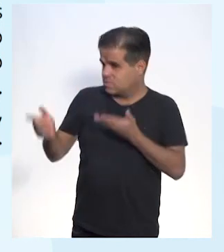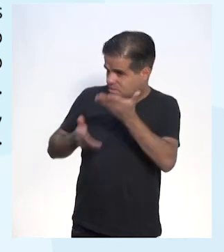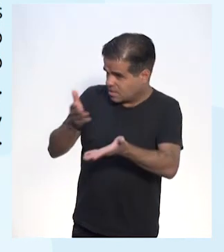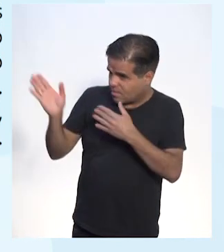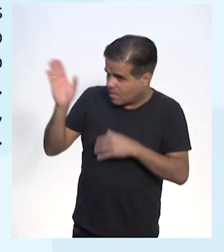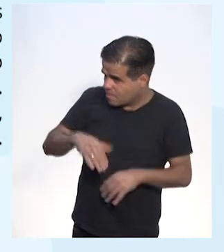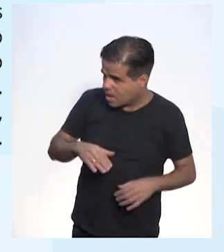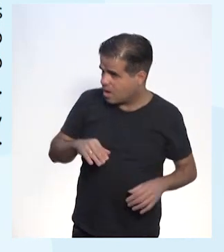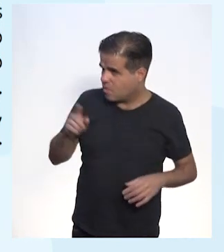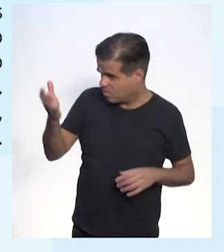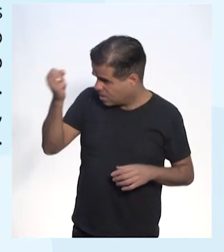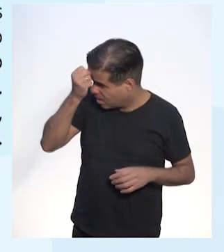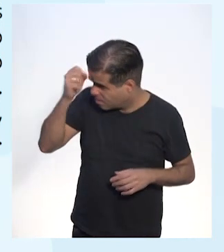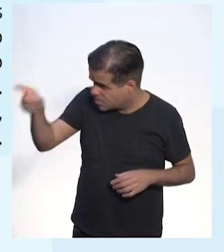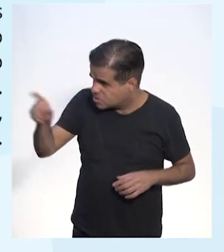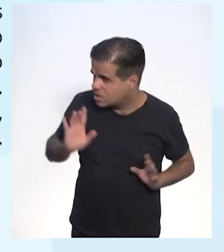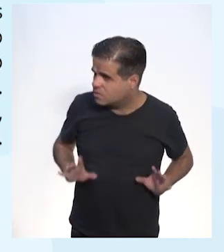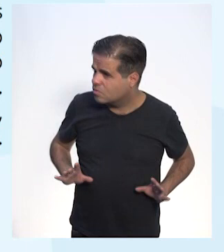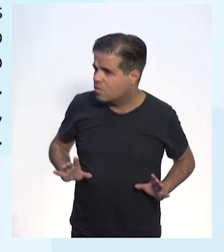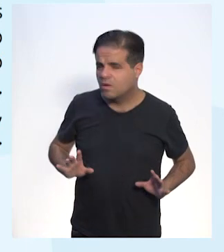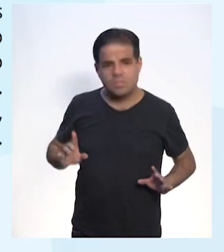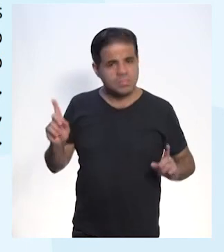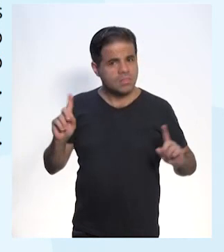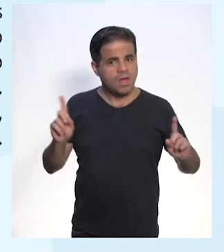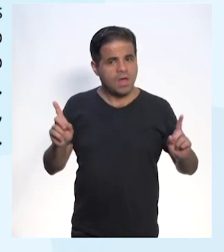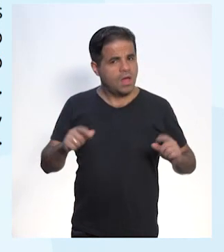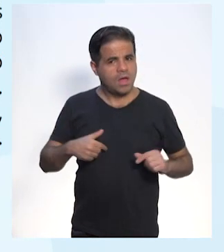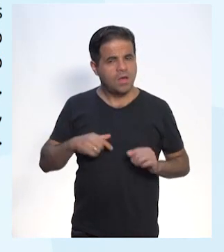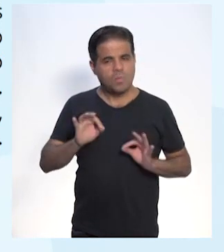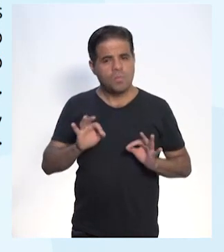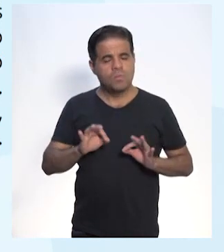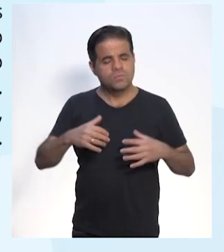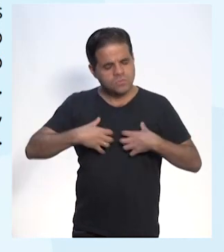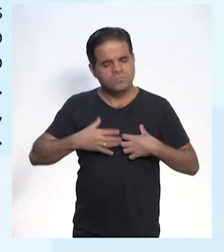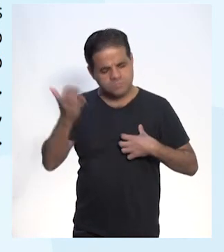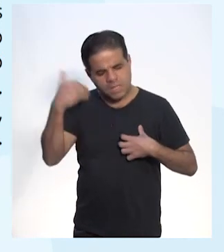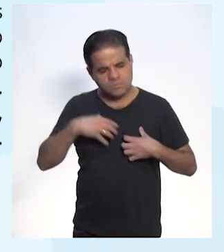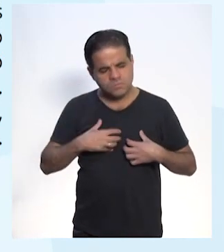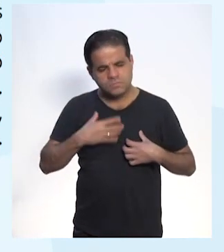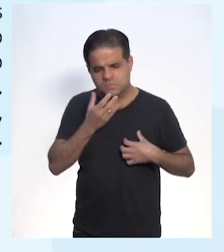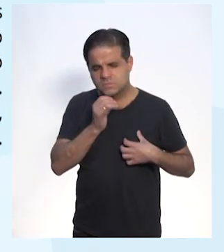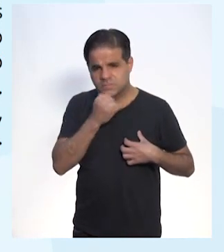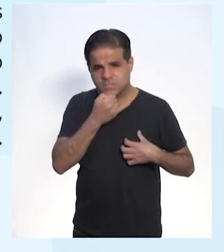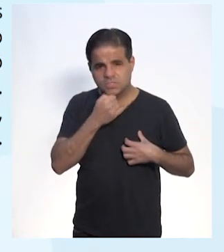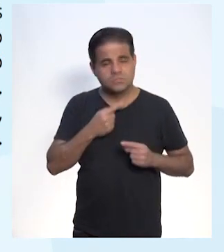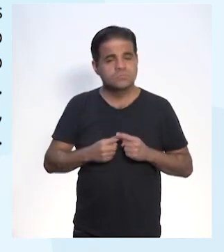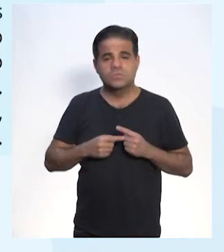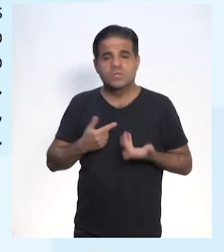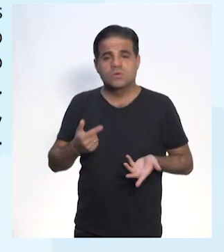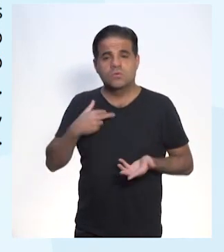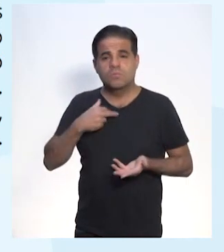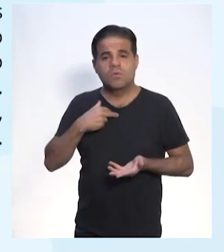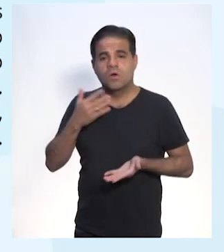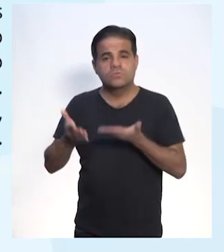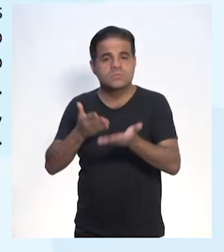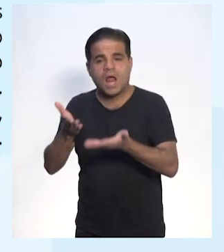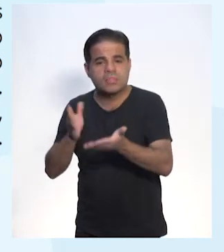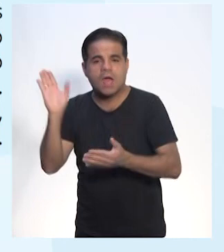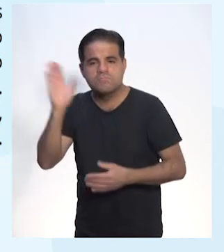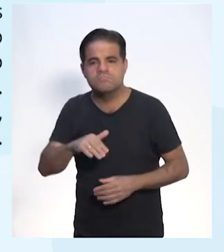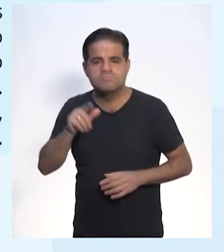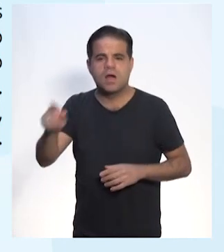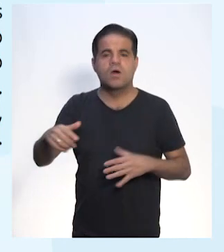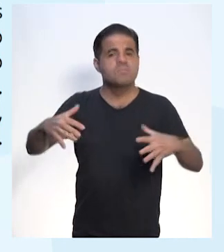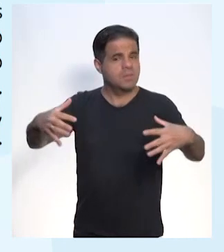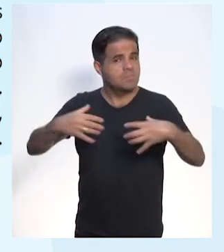alguma, e mandou-o embora depois de assinar a carteira de trabalho. Depois que o jardineiro saiu, as flores